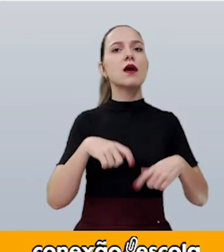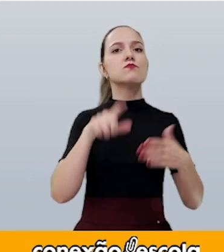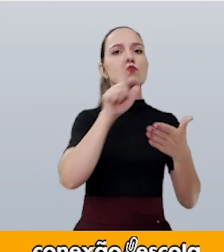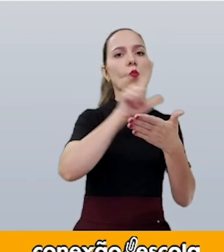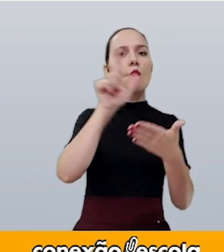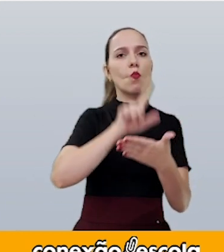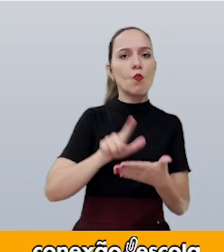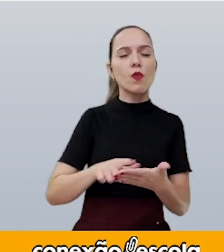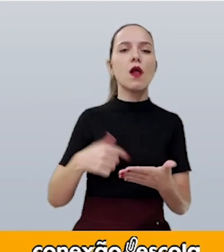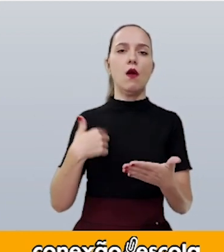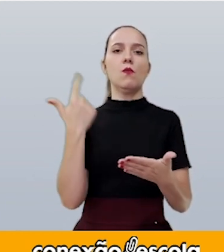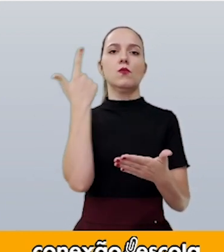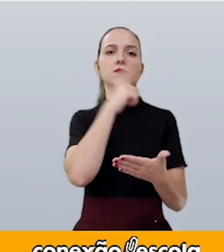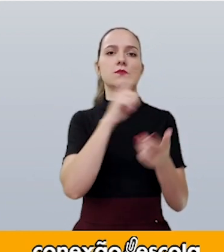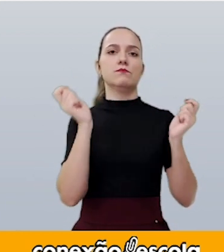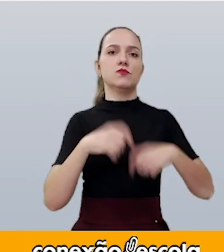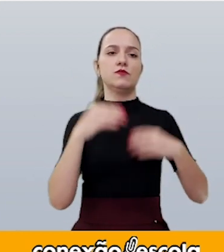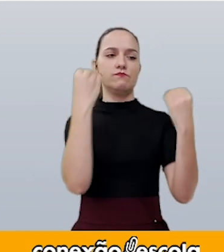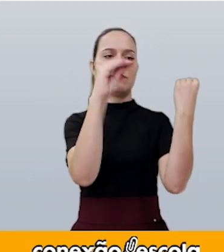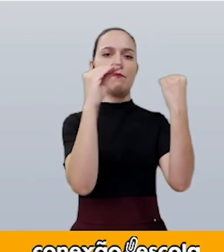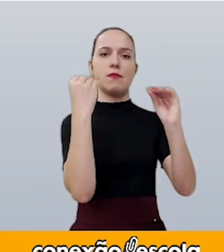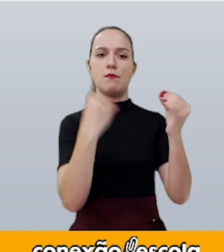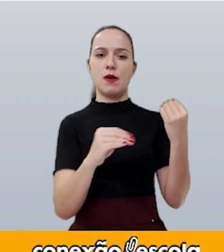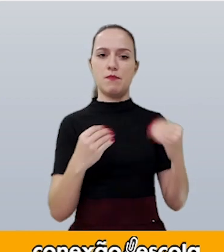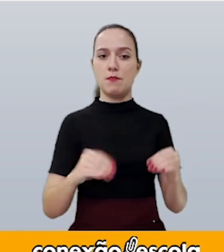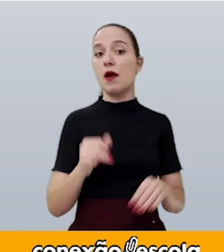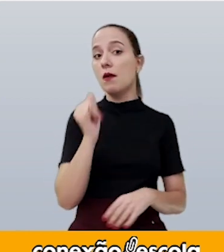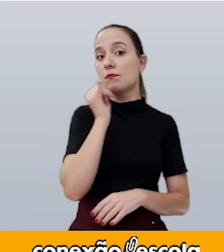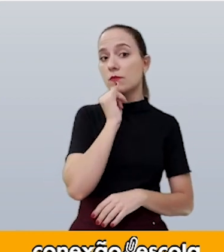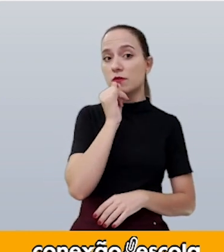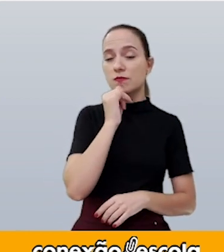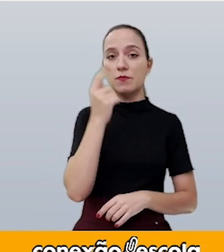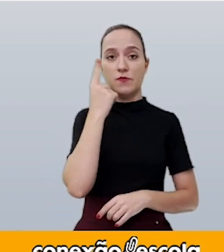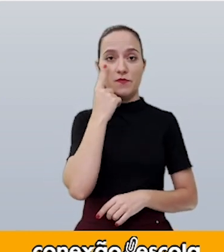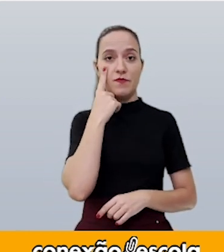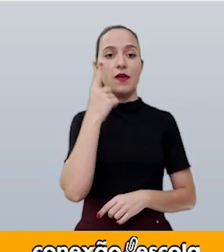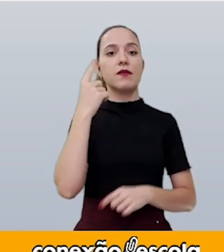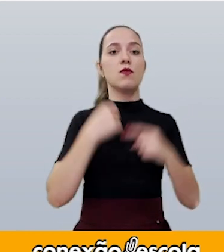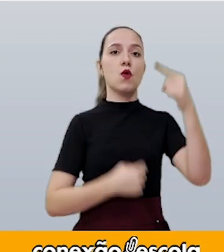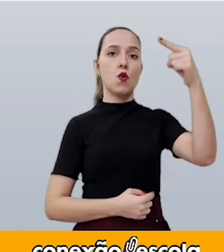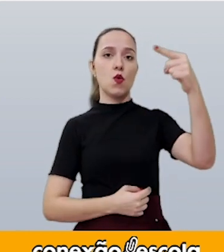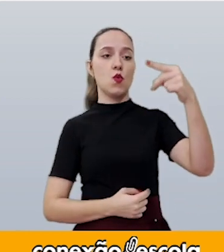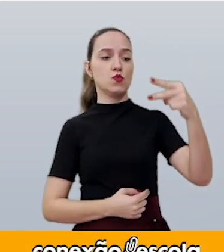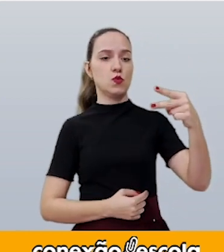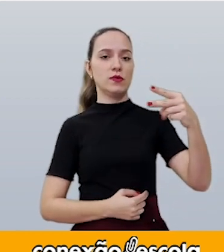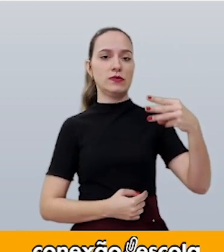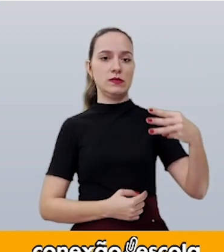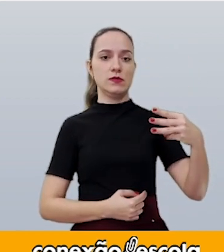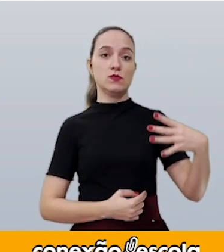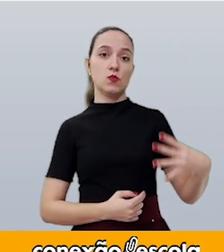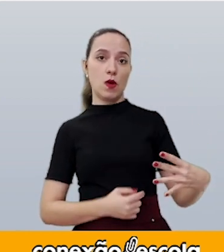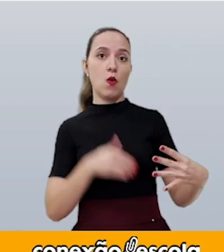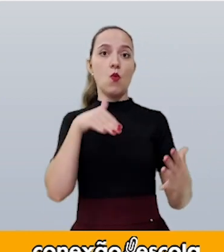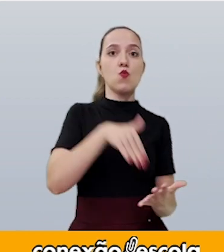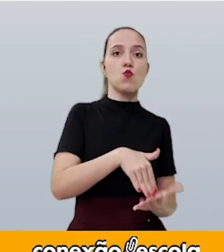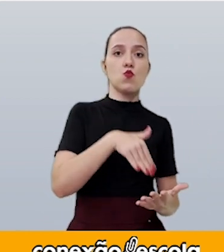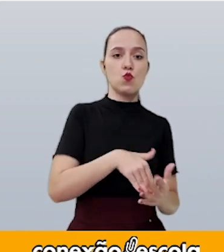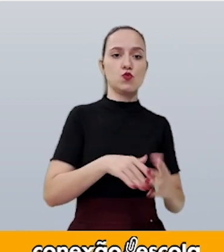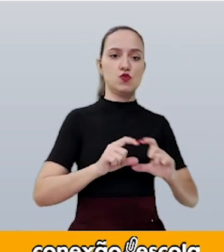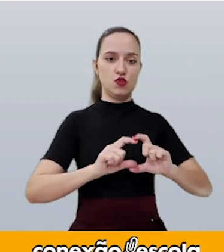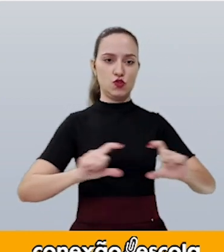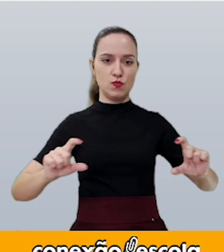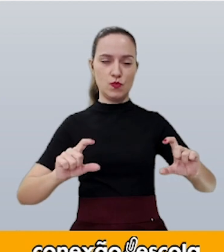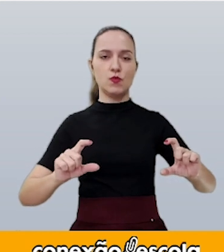no início. Essa quarta célula aqui, vamos contar, olha só, 1, 2, 3,